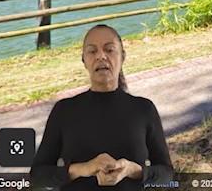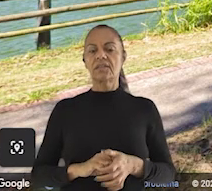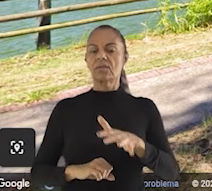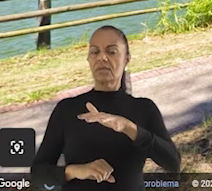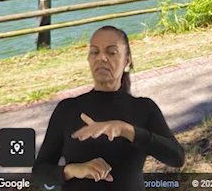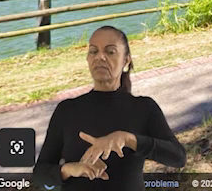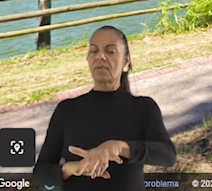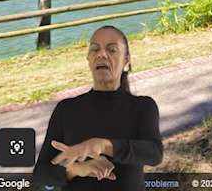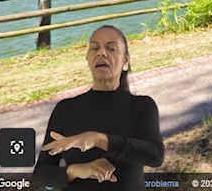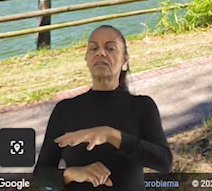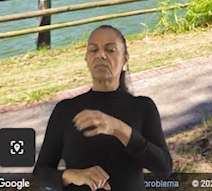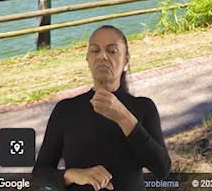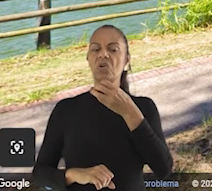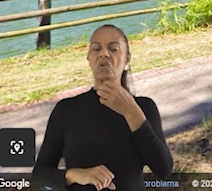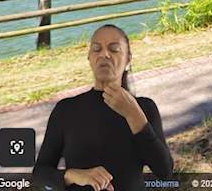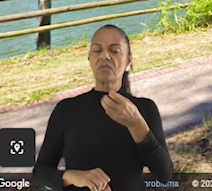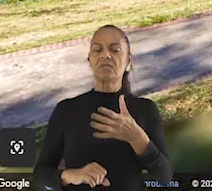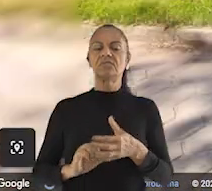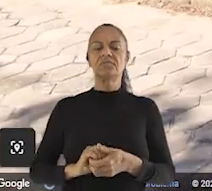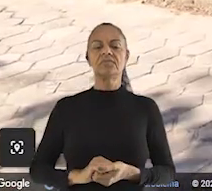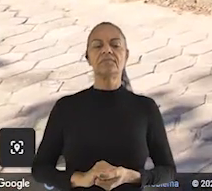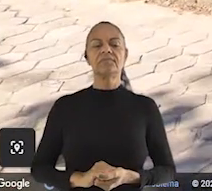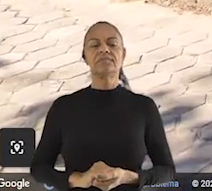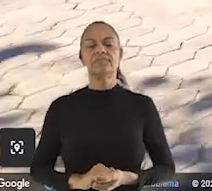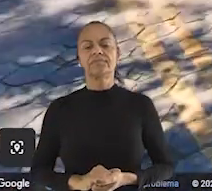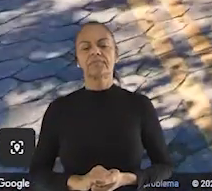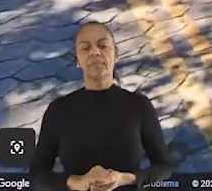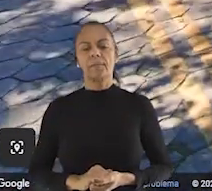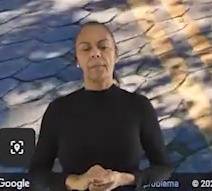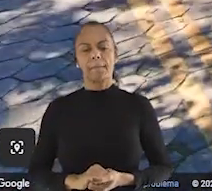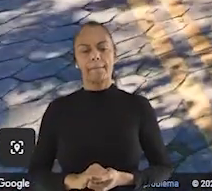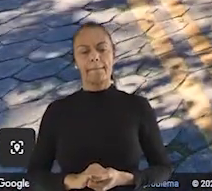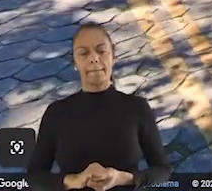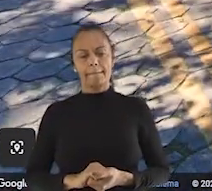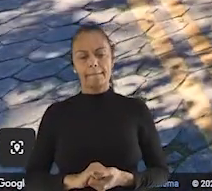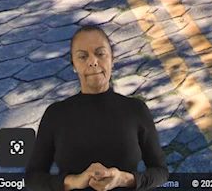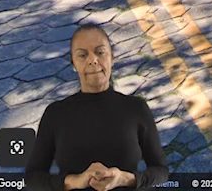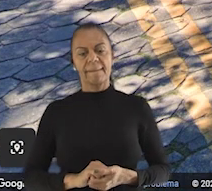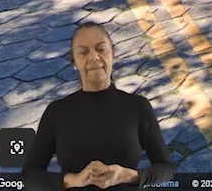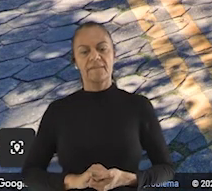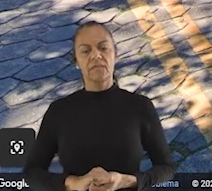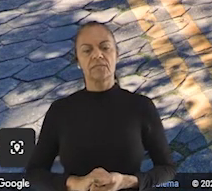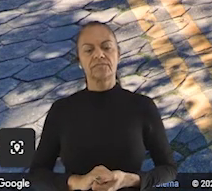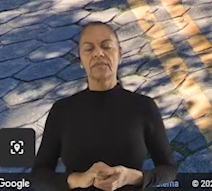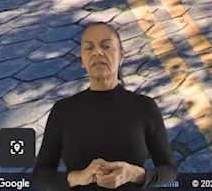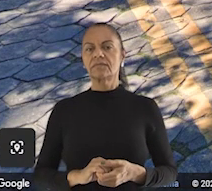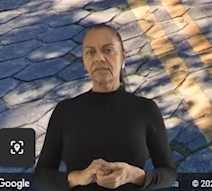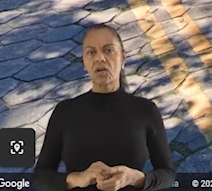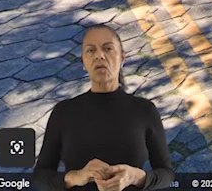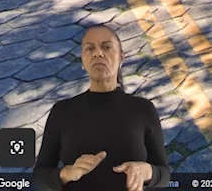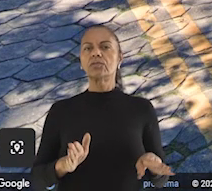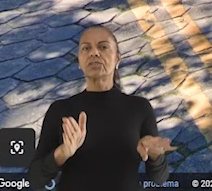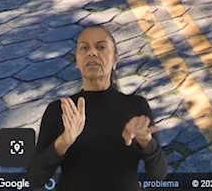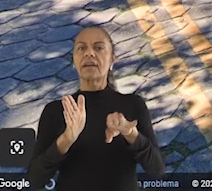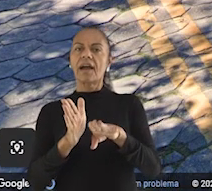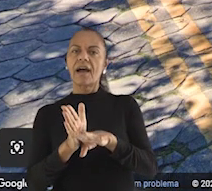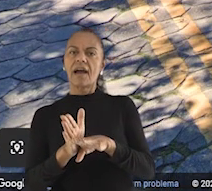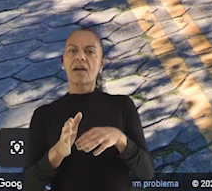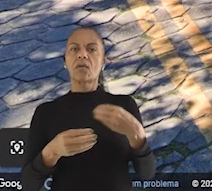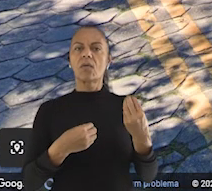prática de piqueniques e tal, então é um espaço bem bonito. Desse mesmo jeito que eu mostrei para vocês como chegar e